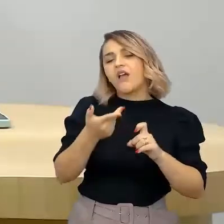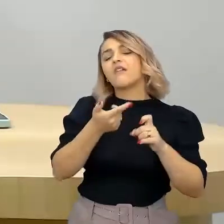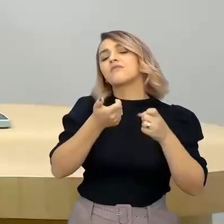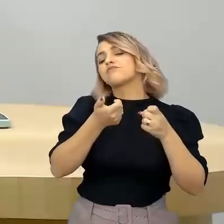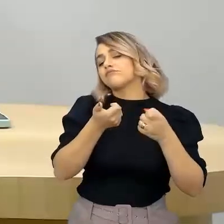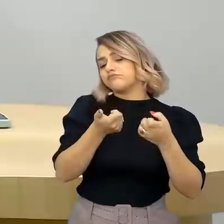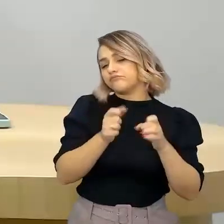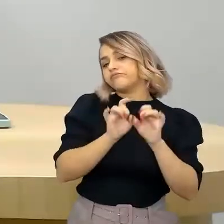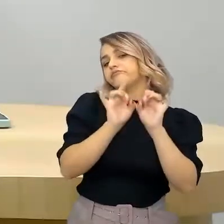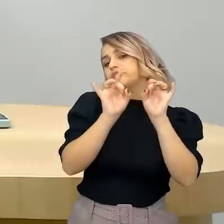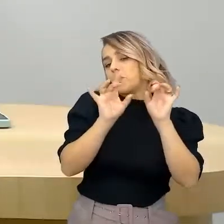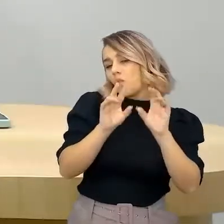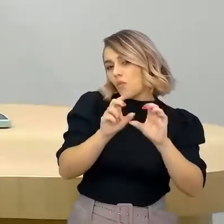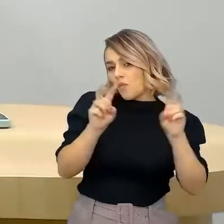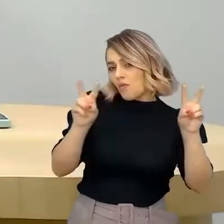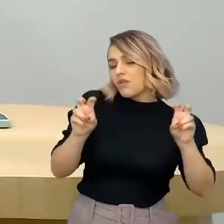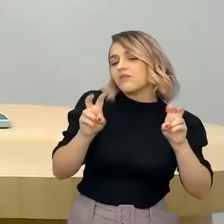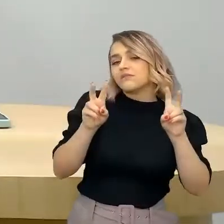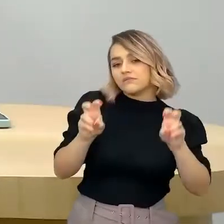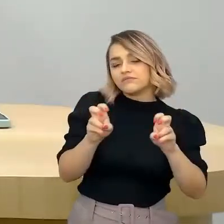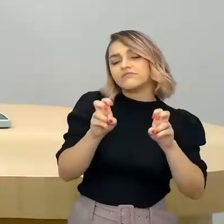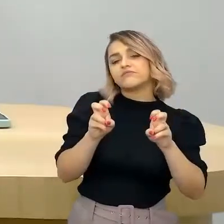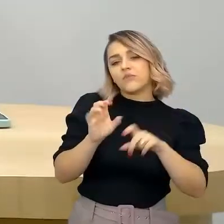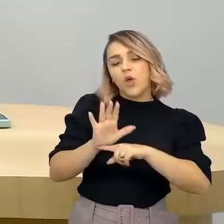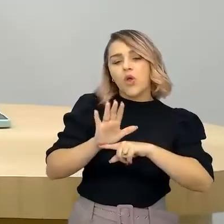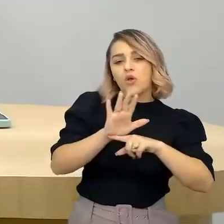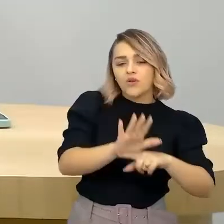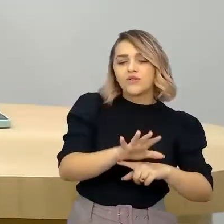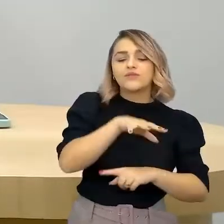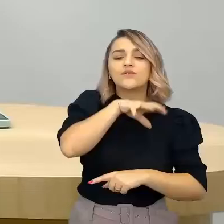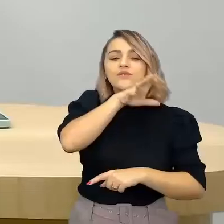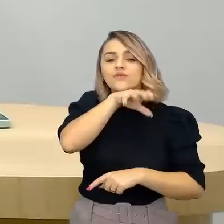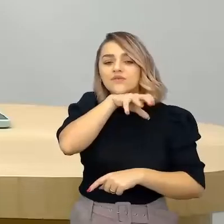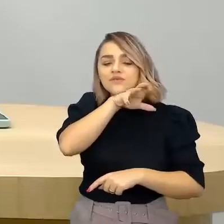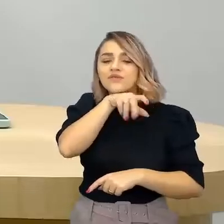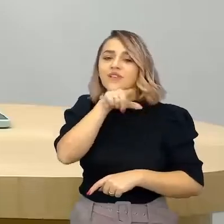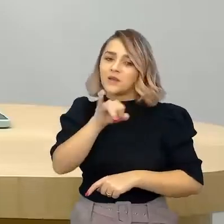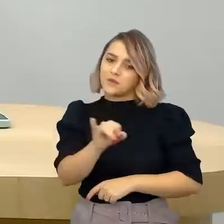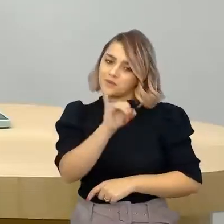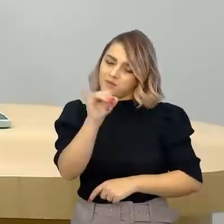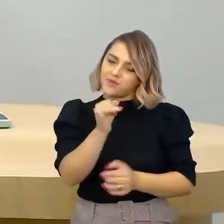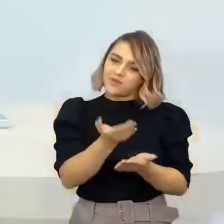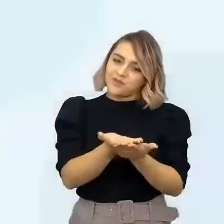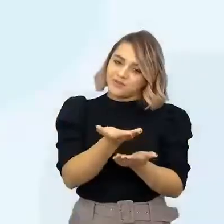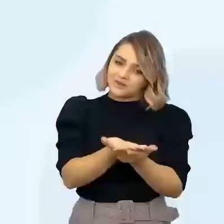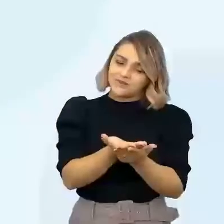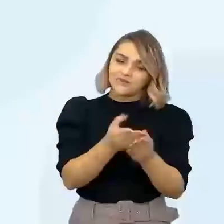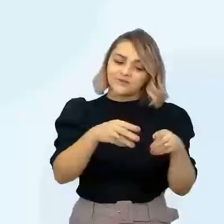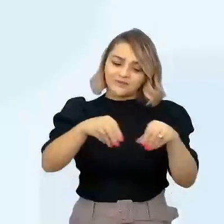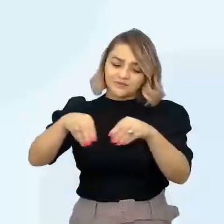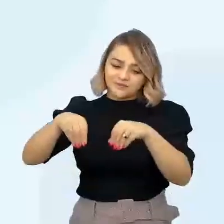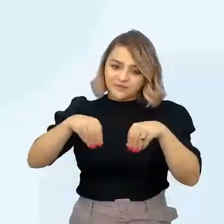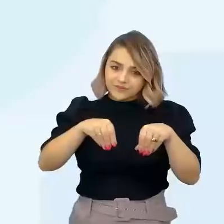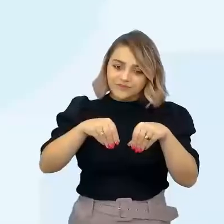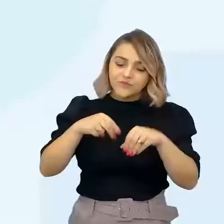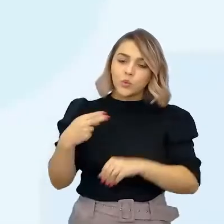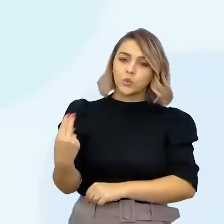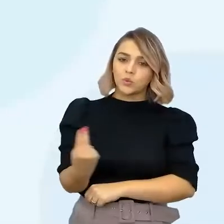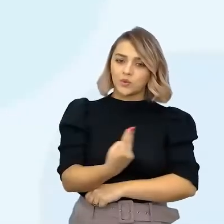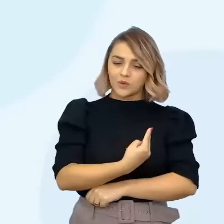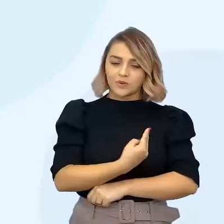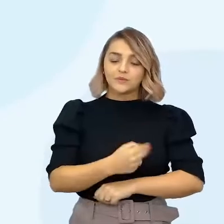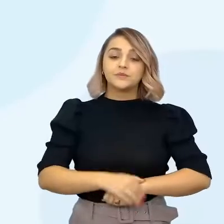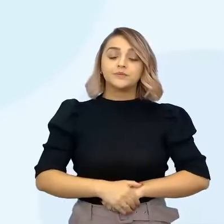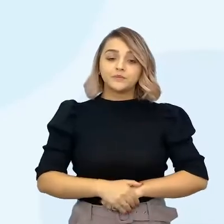né, é interessante esse tipo de estudo aí do nosso solo. Vamos lá para a próxima tela para a gente ver aí a questão aí